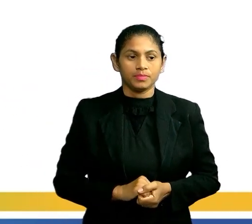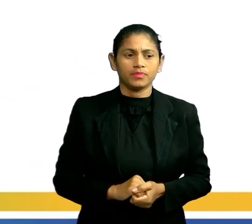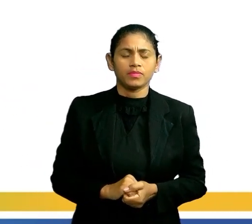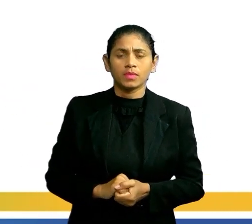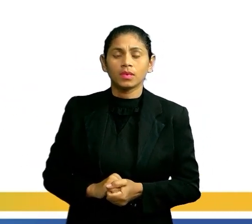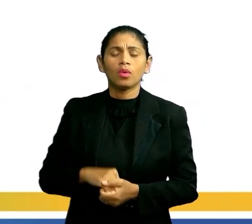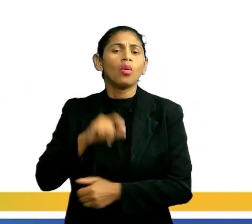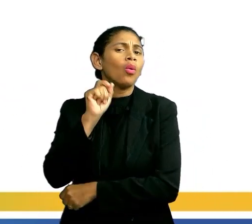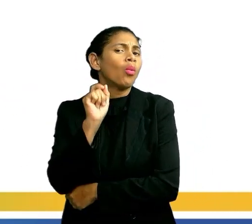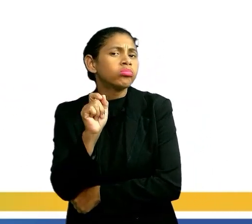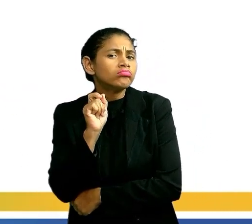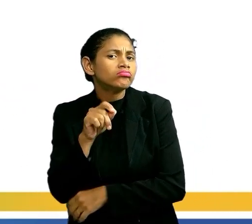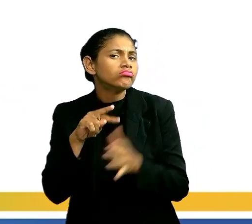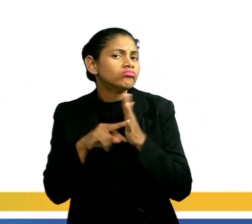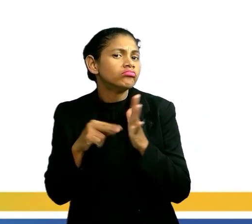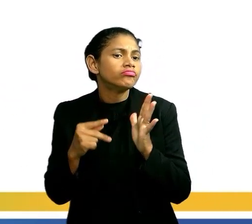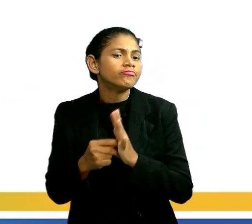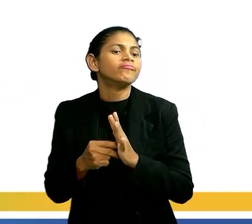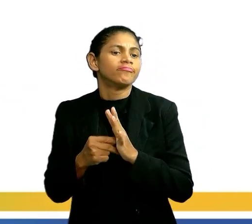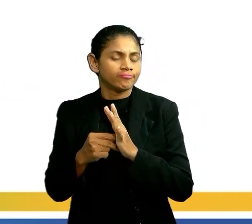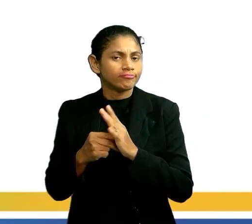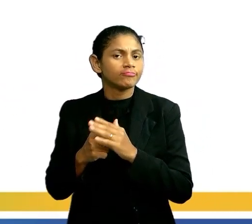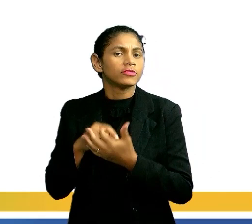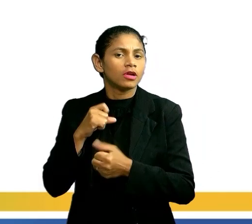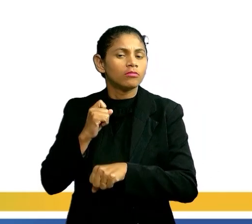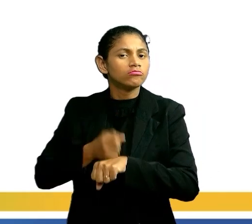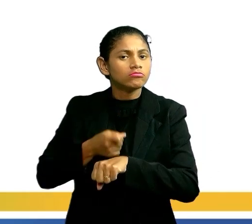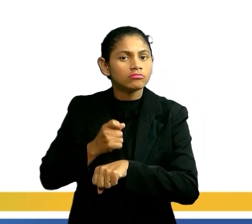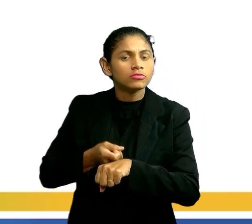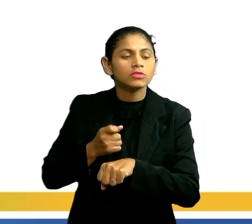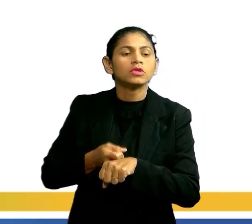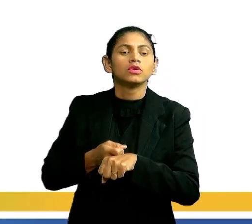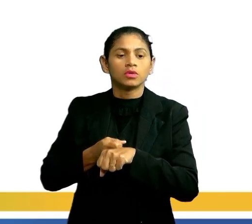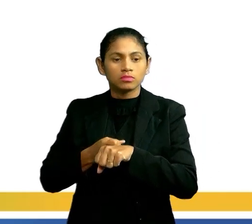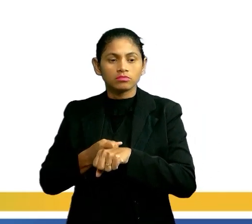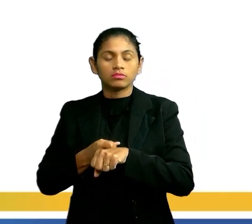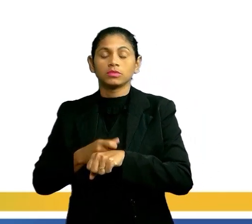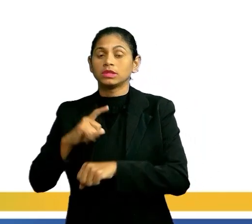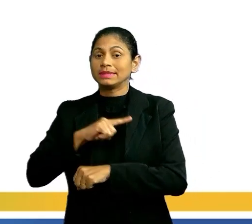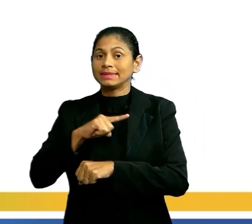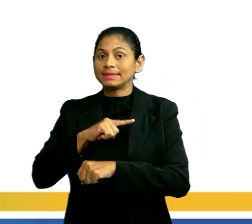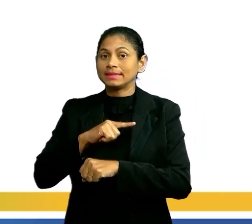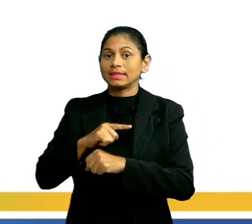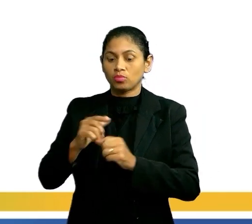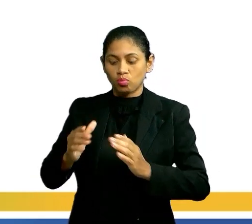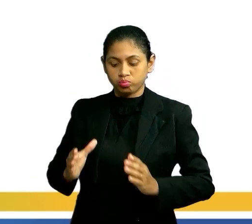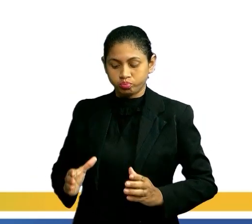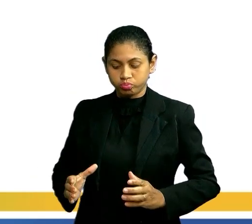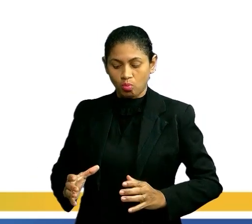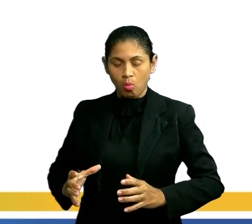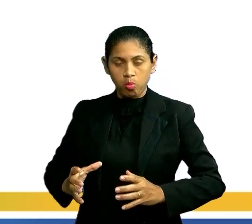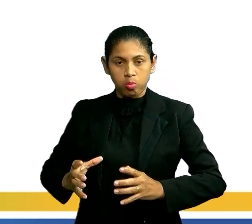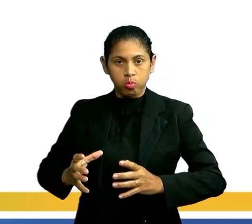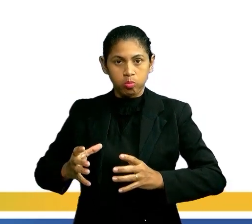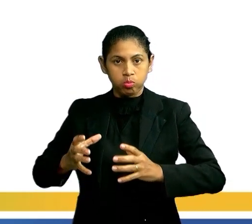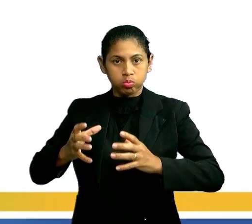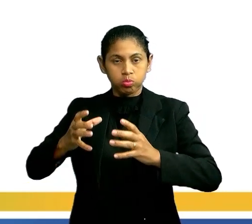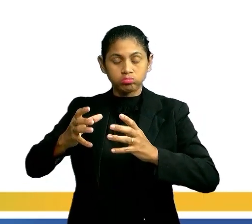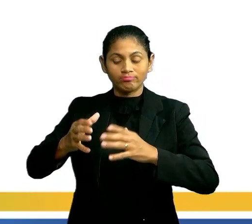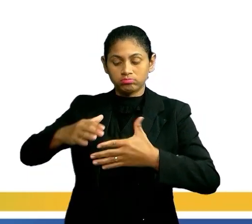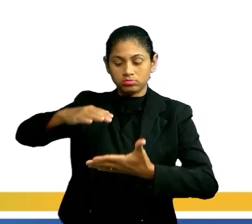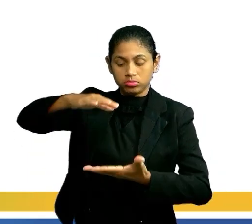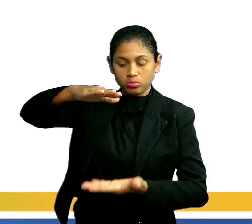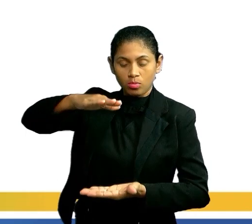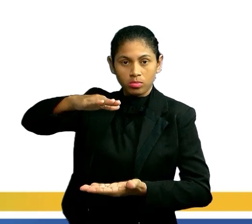é cilindro? O cilindro é um sólido geométrico composto por duas faces formadas por círculos paralelos. Como é que é